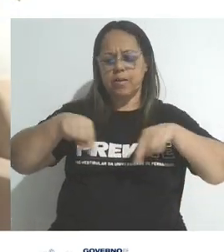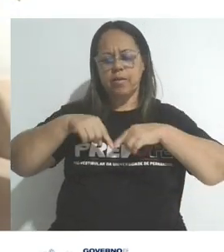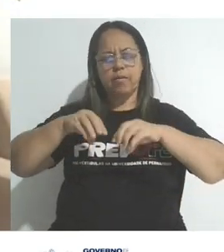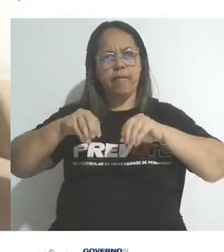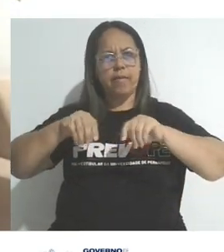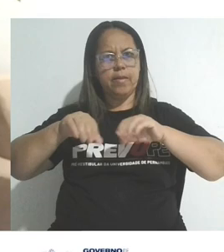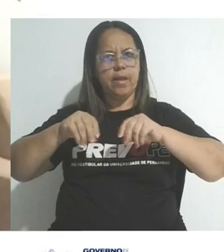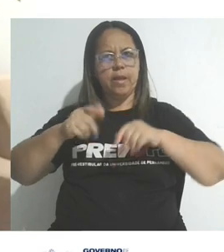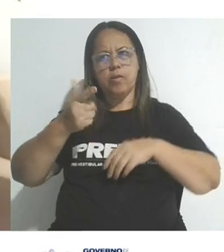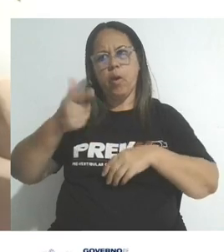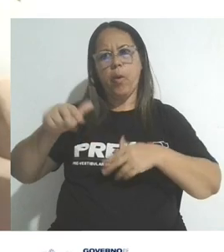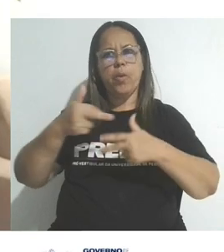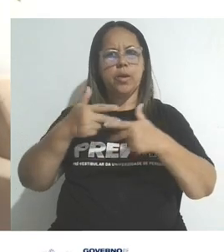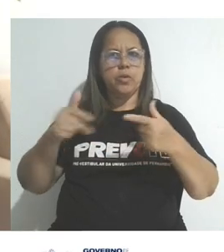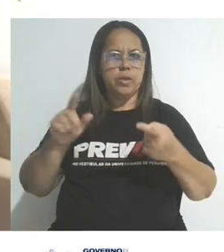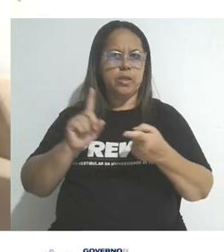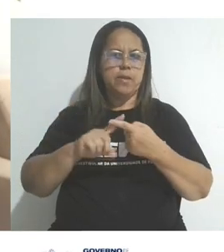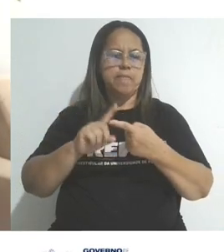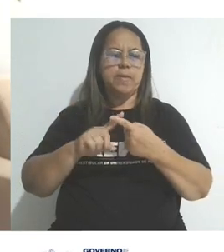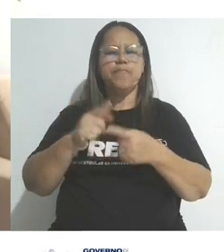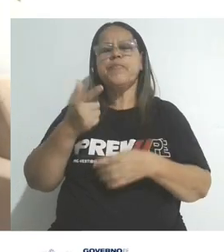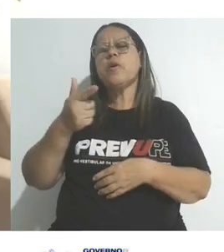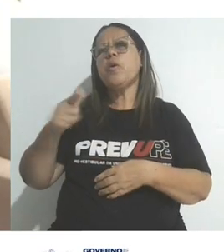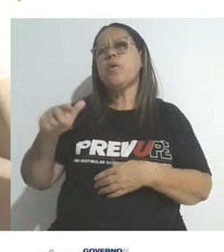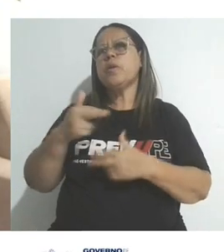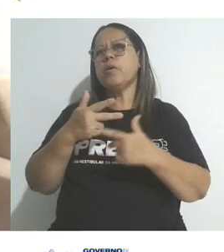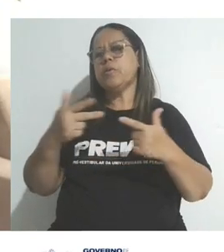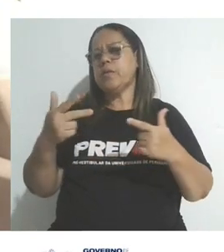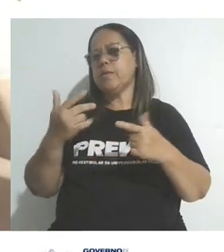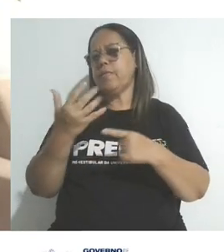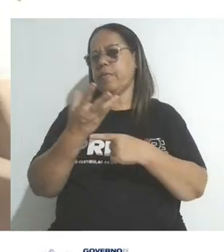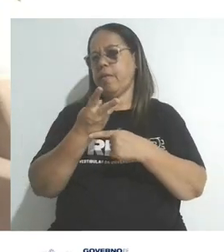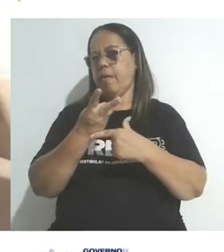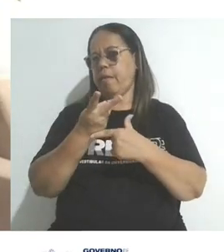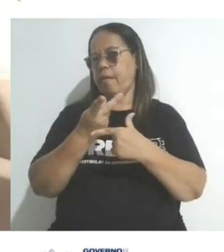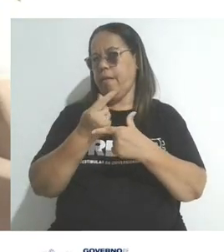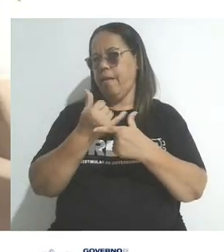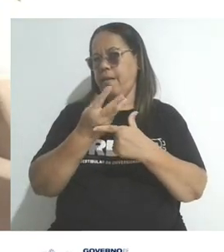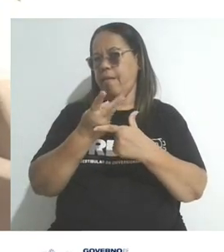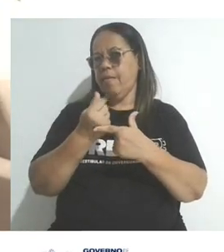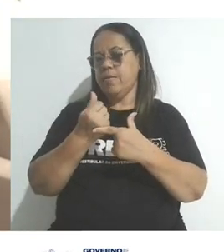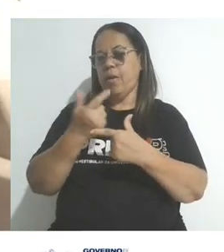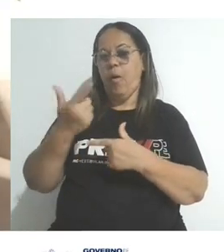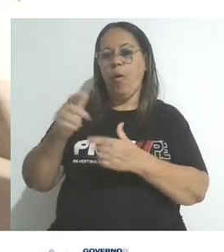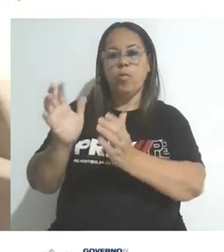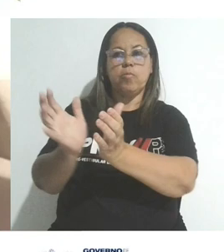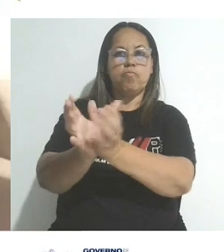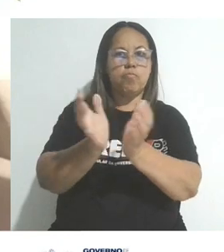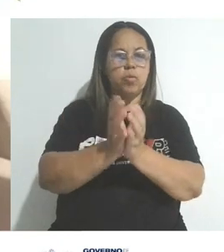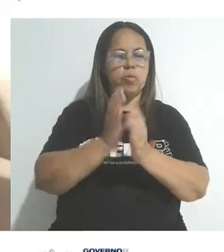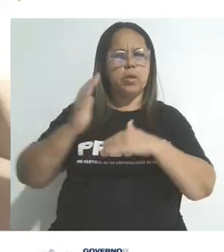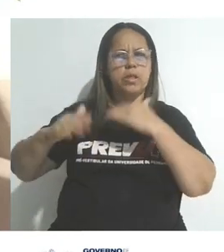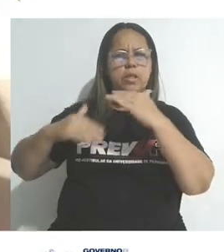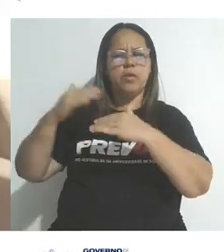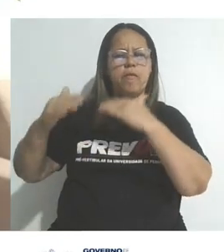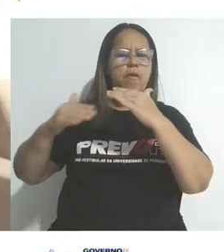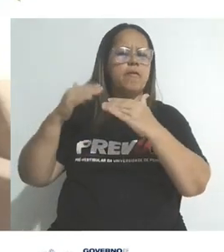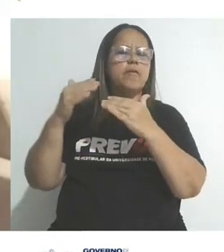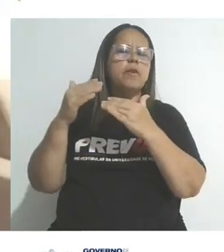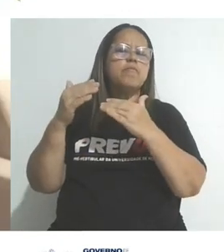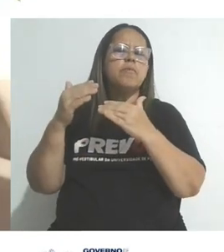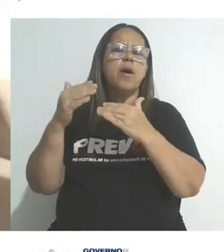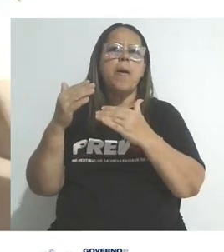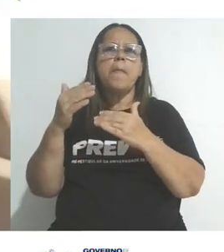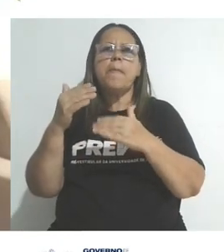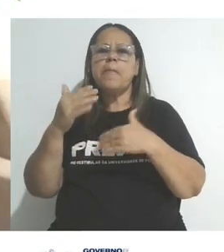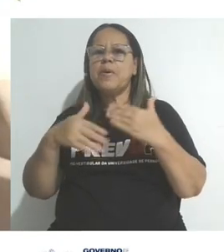ações. Uma outra situação da álgebra, que é um outro povo que desenvolveu essa habilidade, é sobre esse processo de equilíbrio